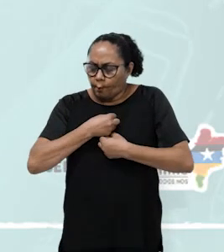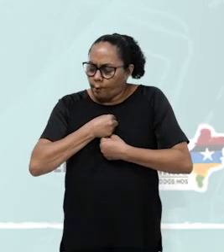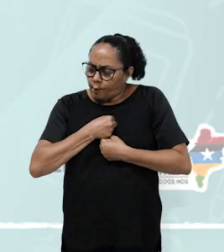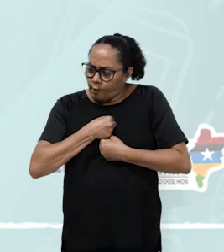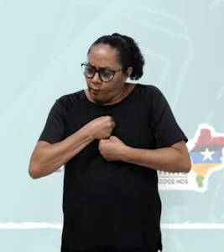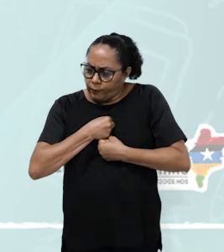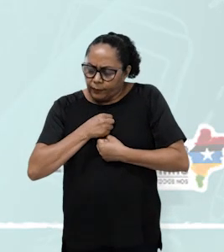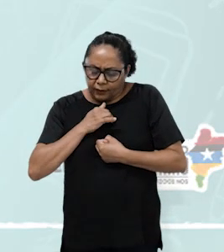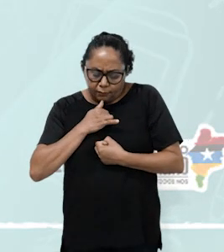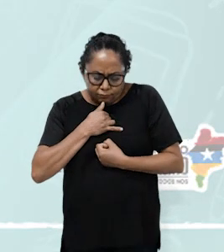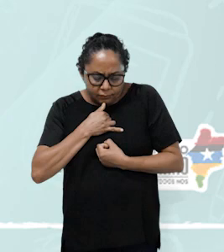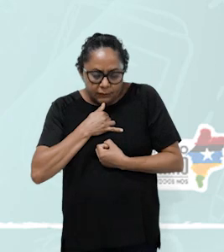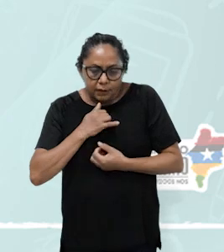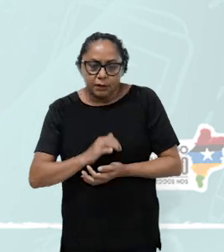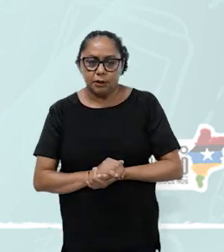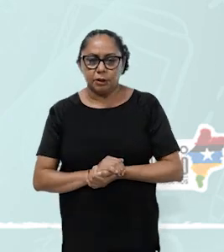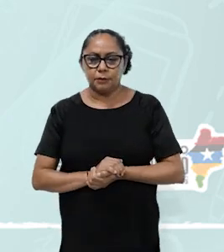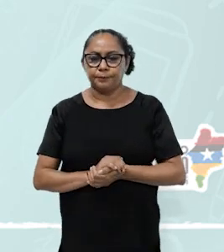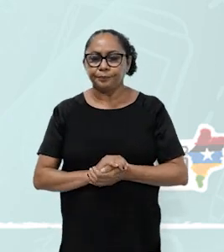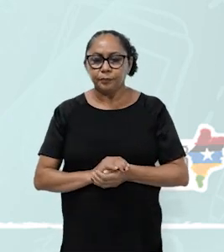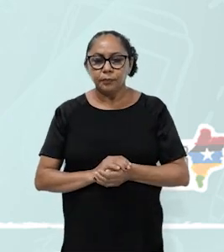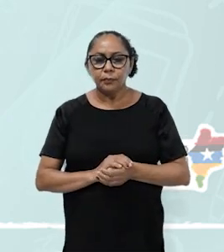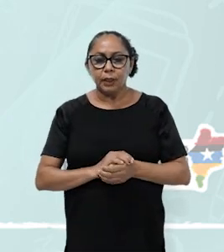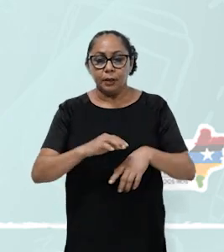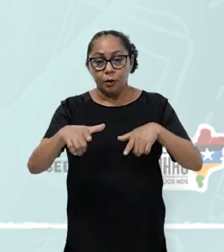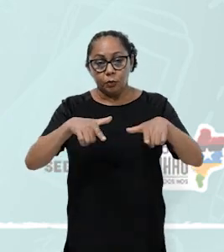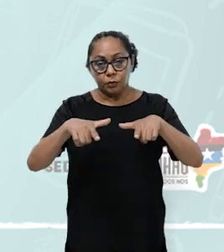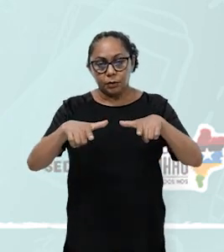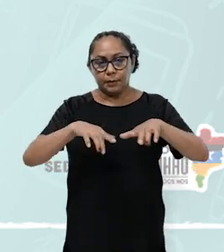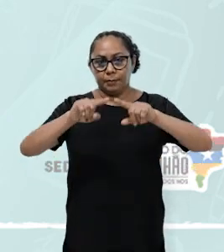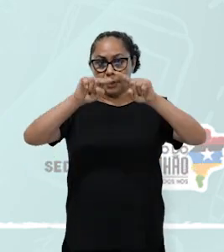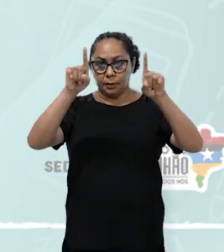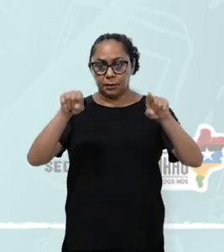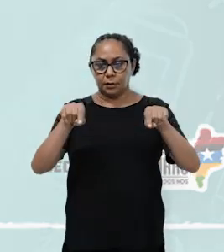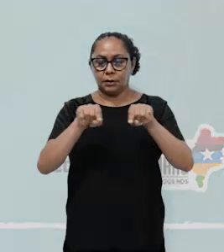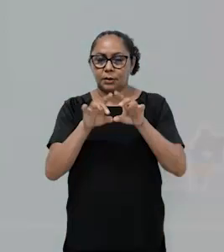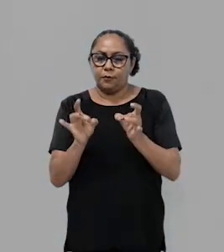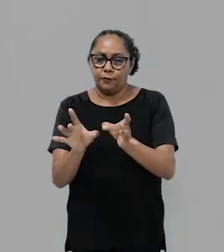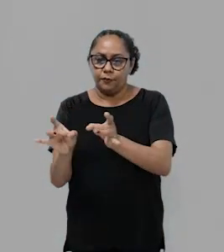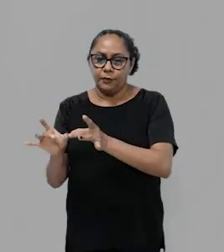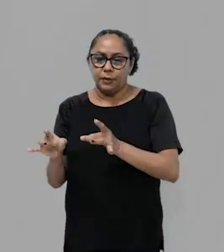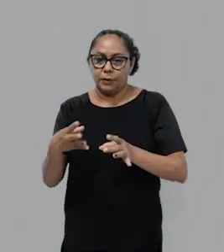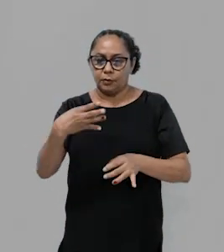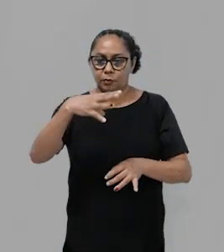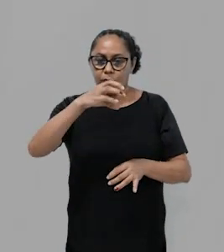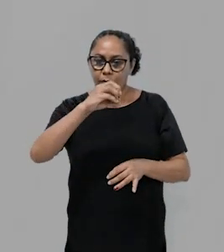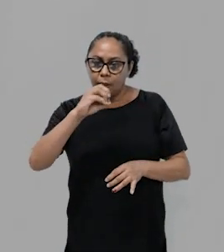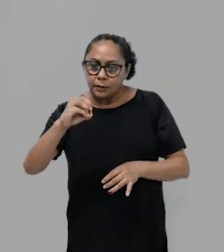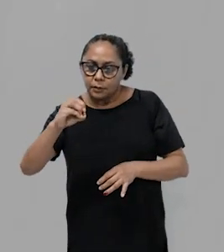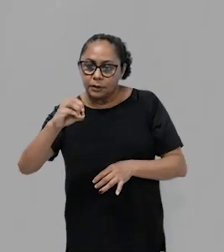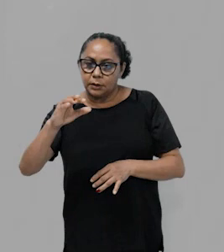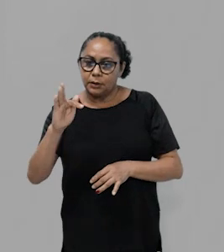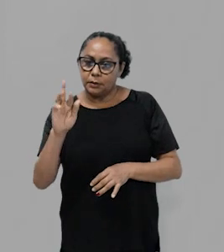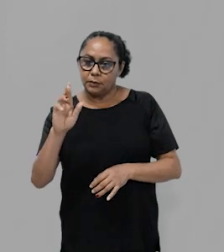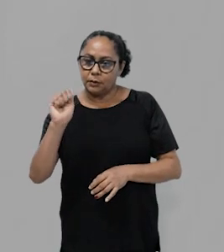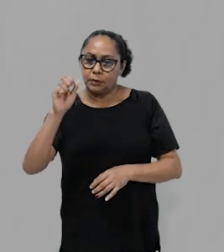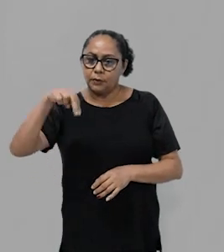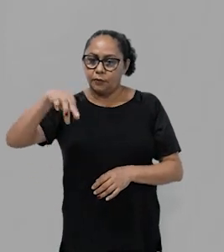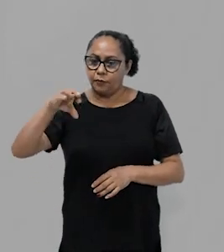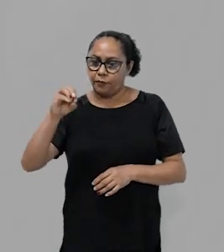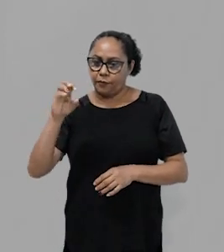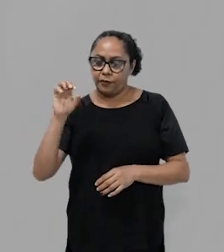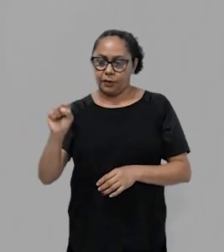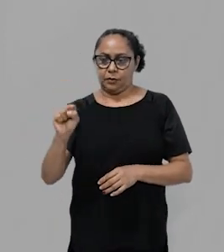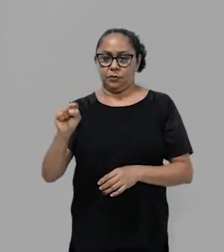foram vendidas por valores astronômicos. Por exemplo, a Via Encarnada foi vendida por 400 francos na época, uma única obra. Ele